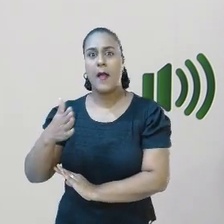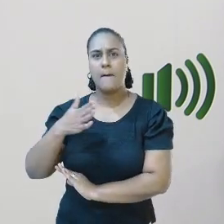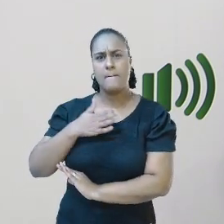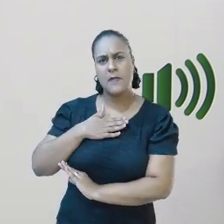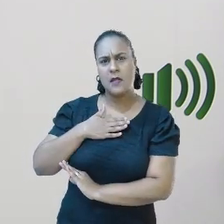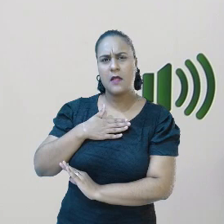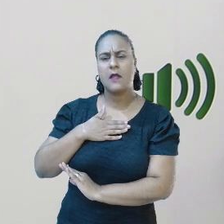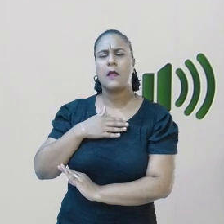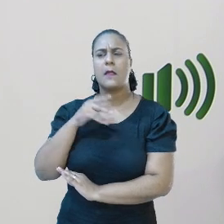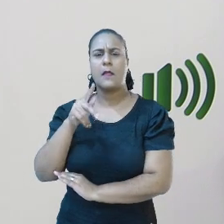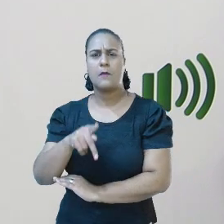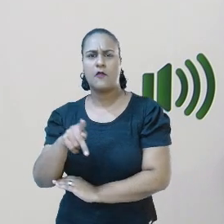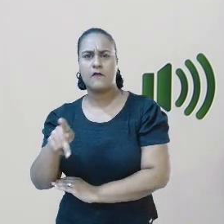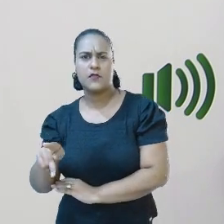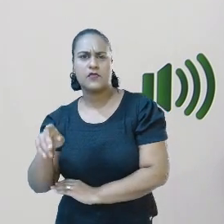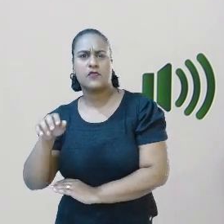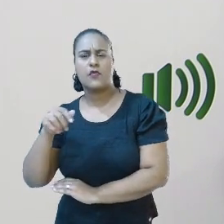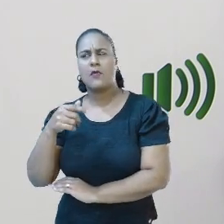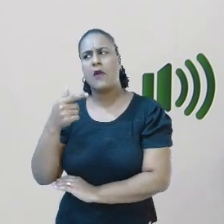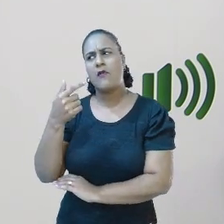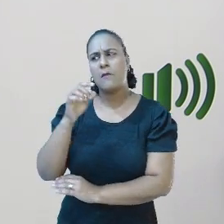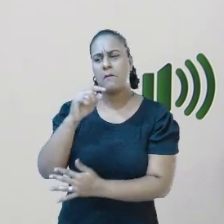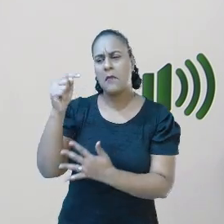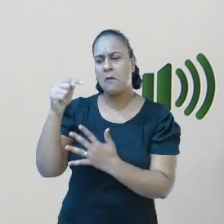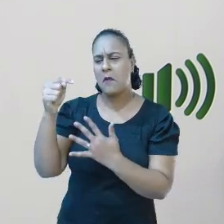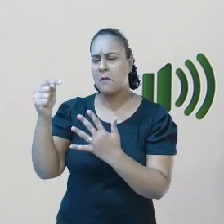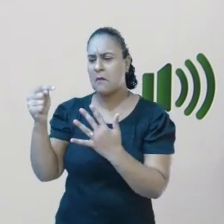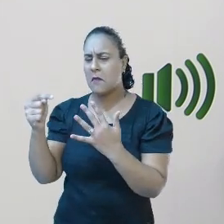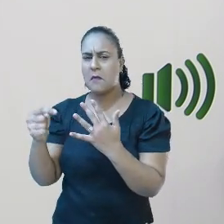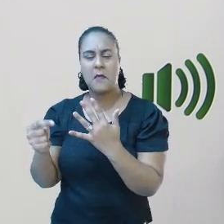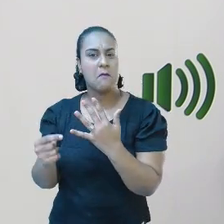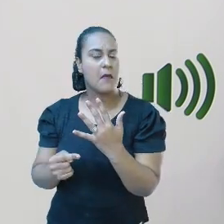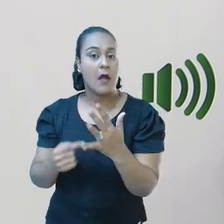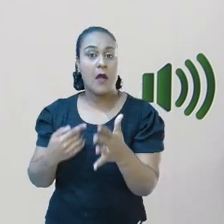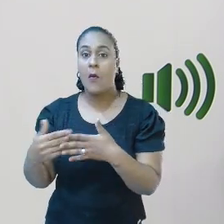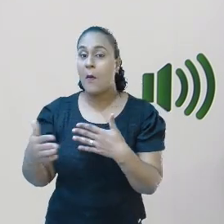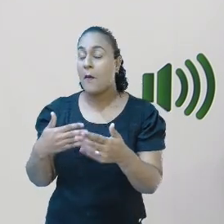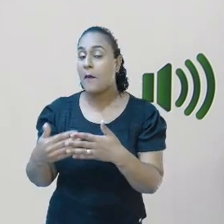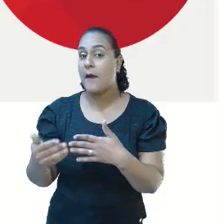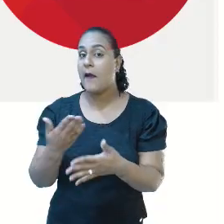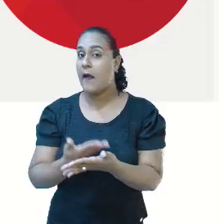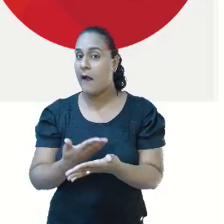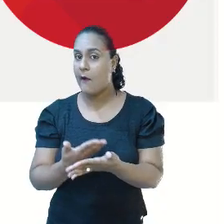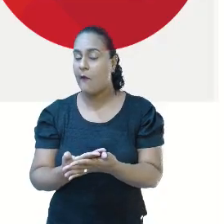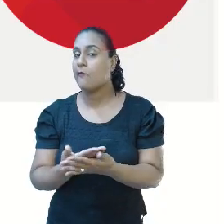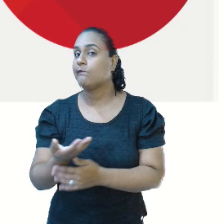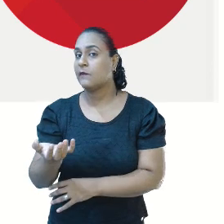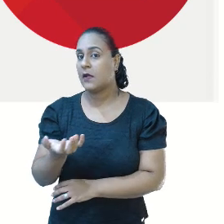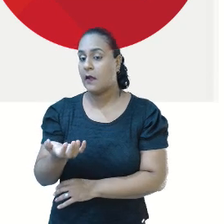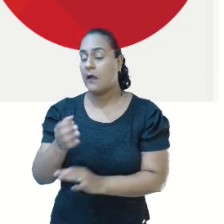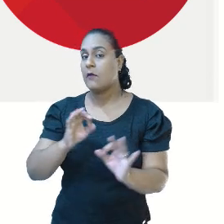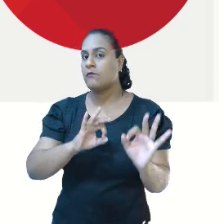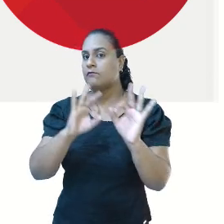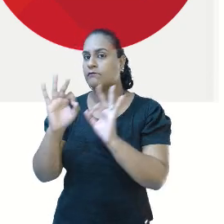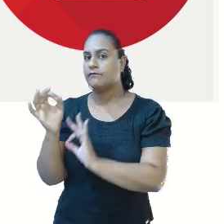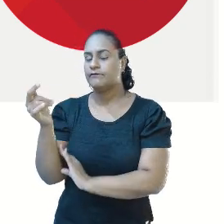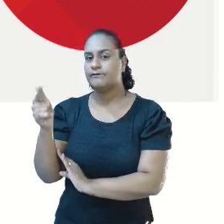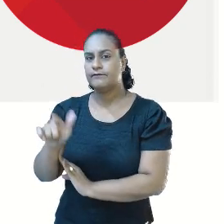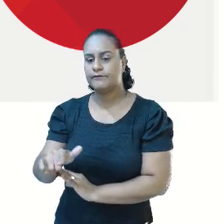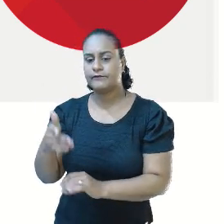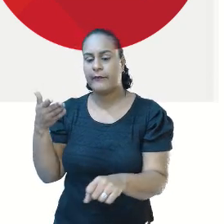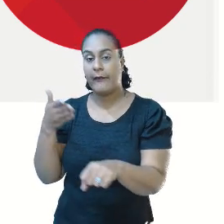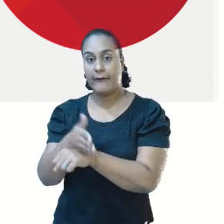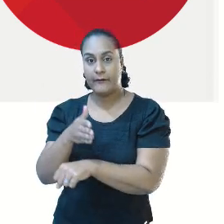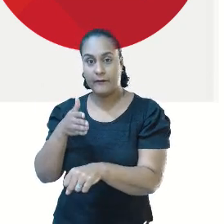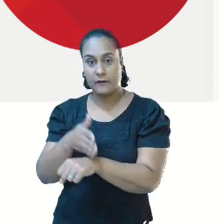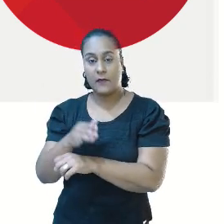quanto a da professora Abigail, da professora Kedma, se você quiser assistir essas aulas novamente, vocês irão acessar o